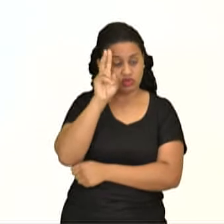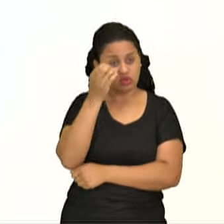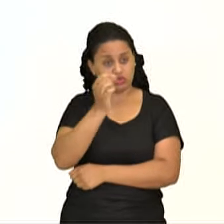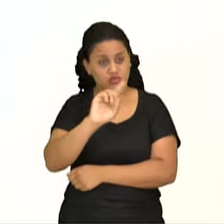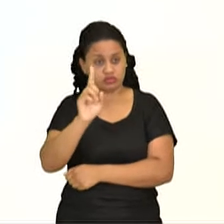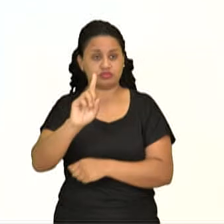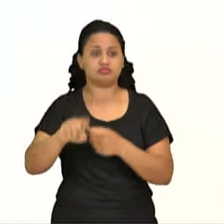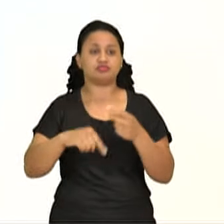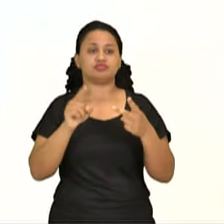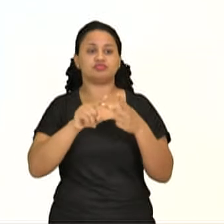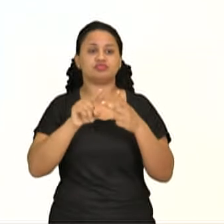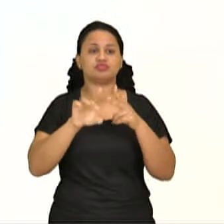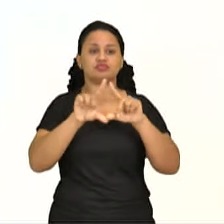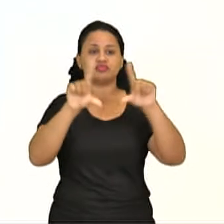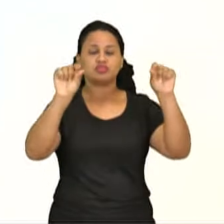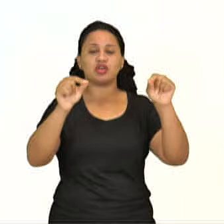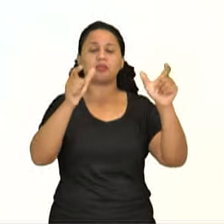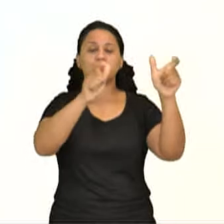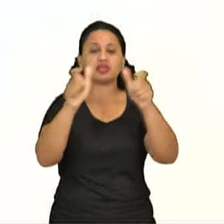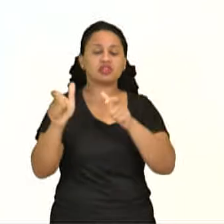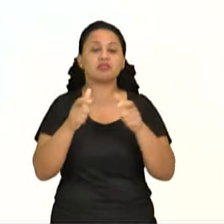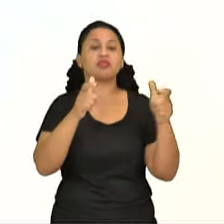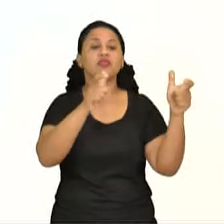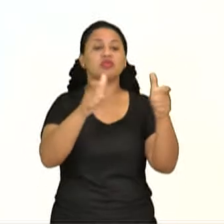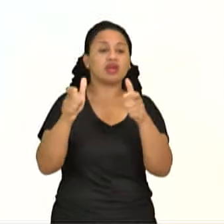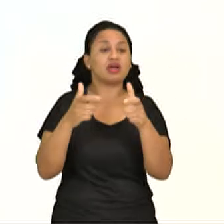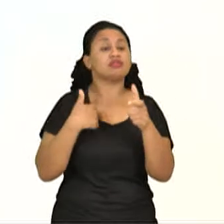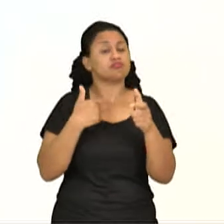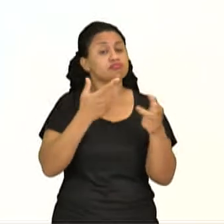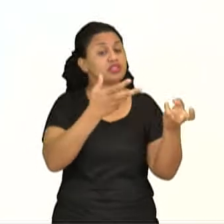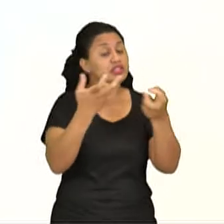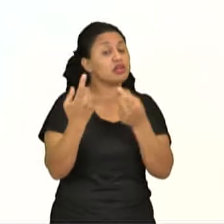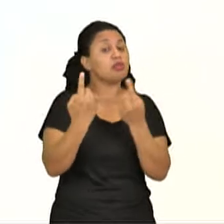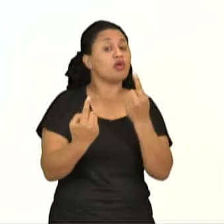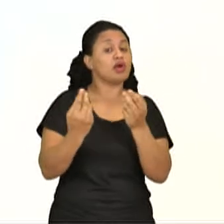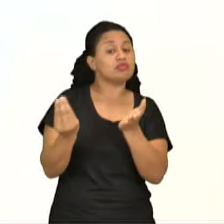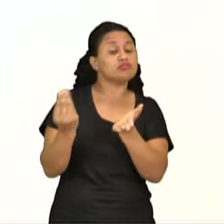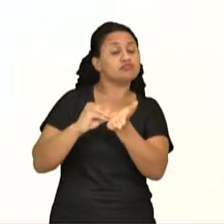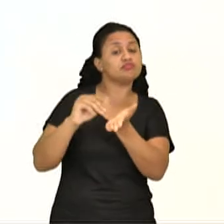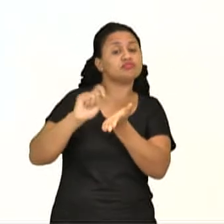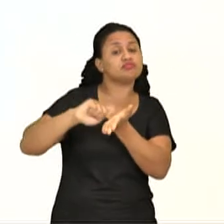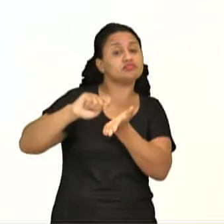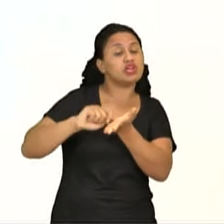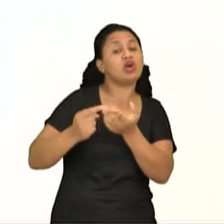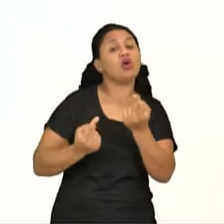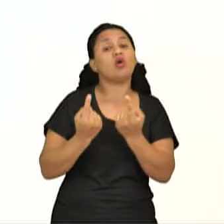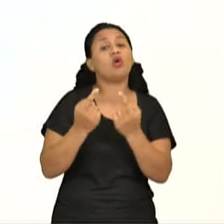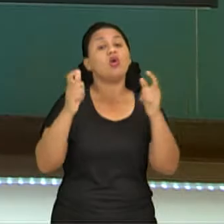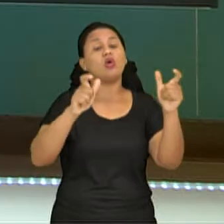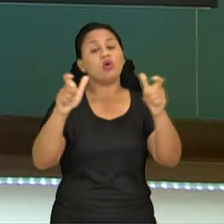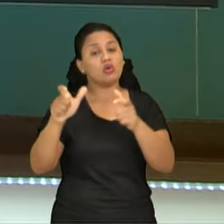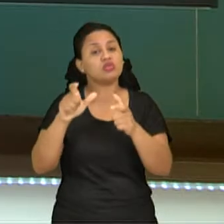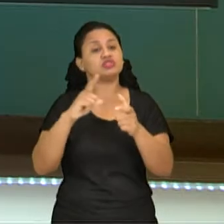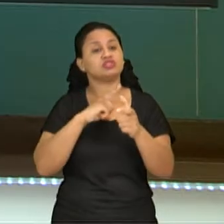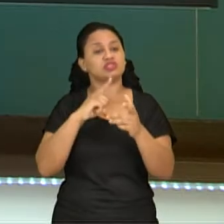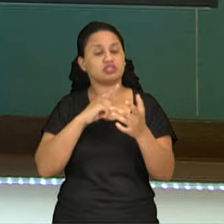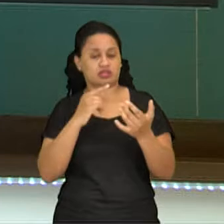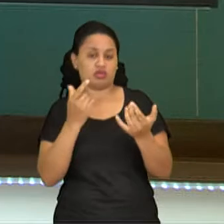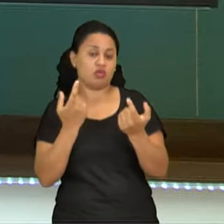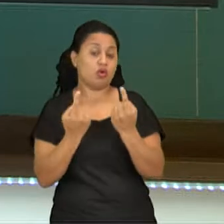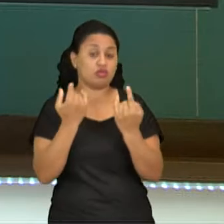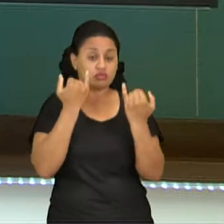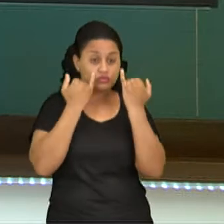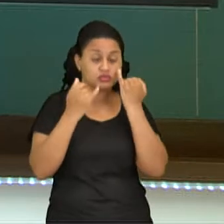percebemos uma referência de espaço. Localize e transcreva o trecho que apresenta esta informação. Então, qual